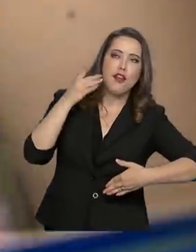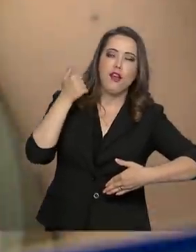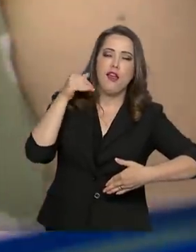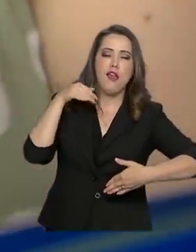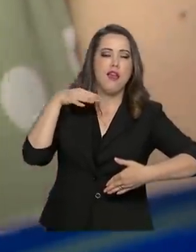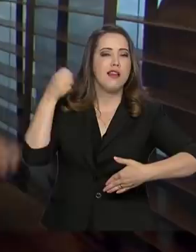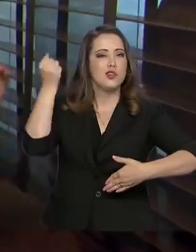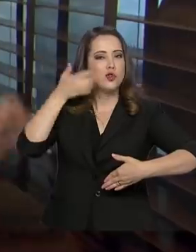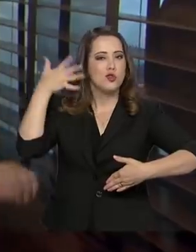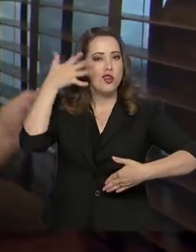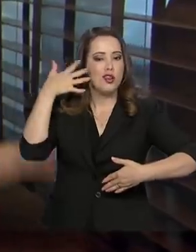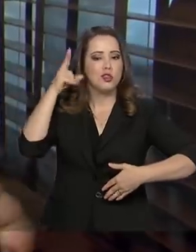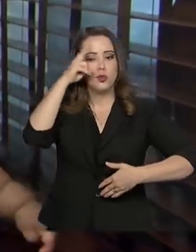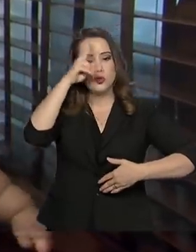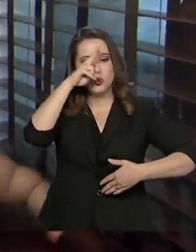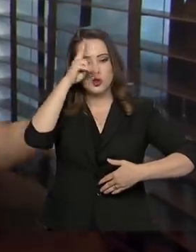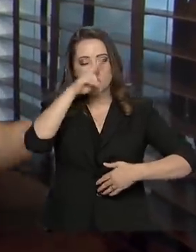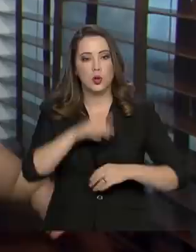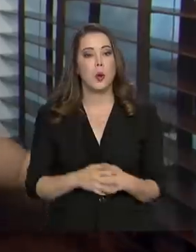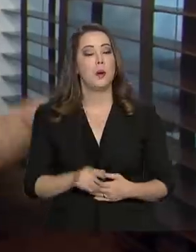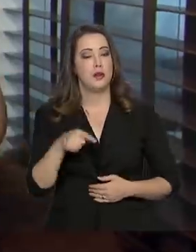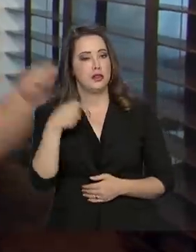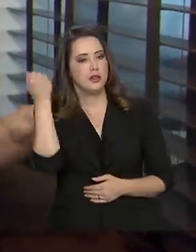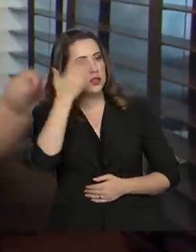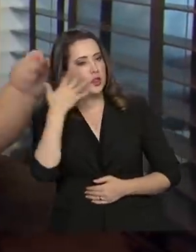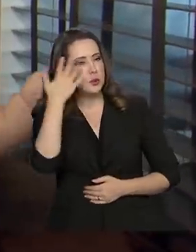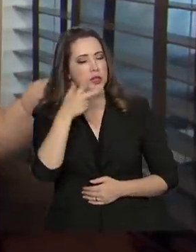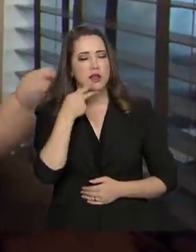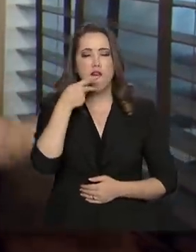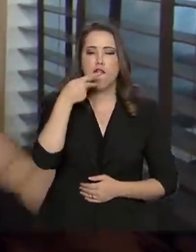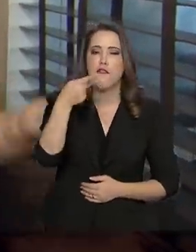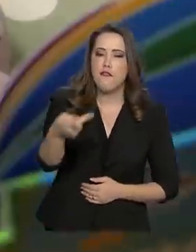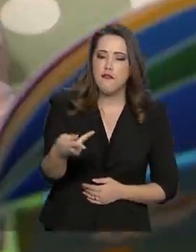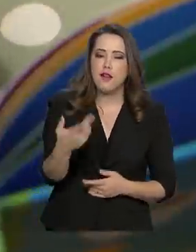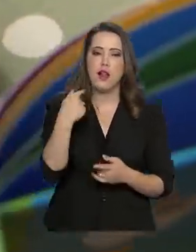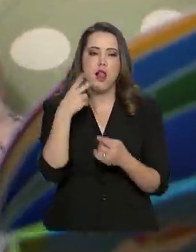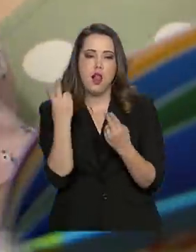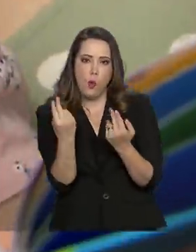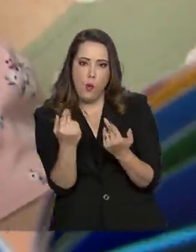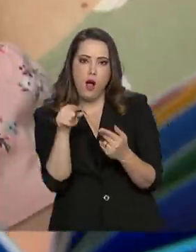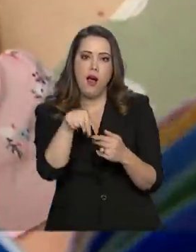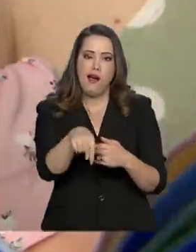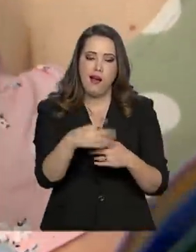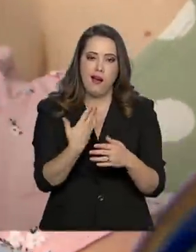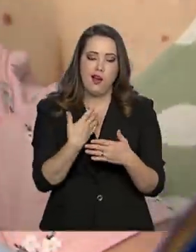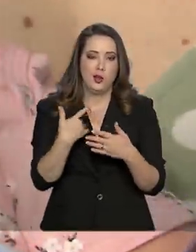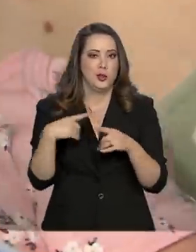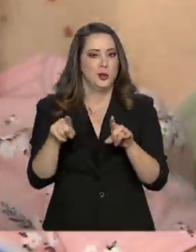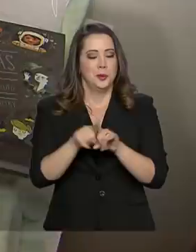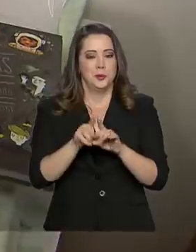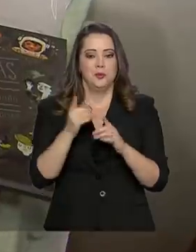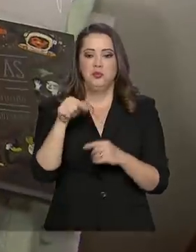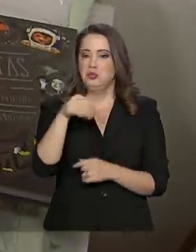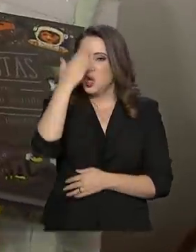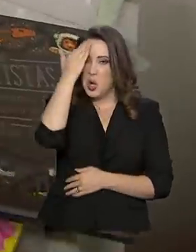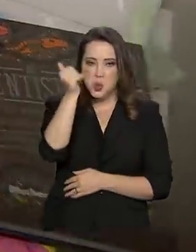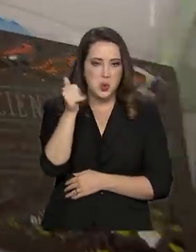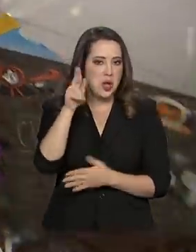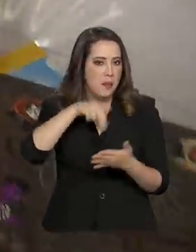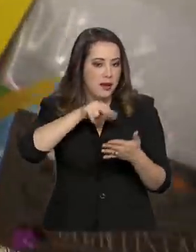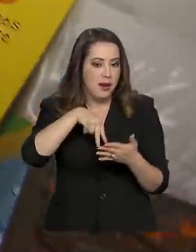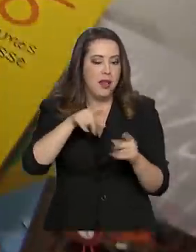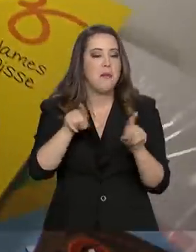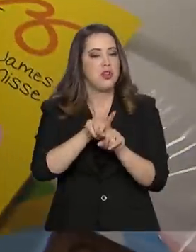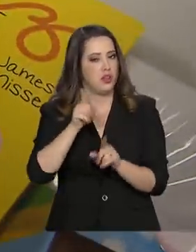personagens pelos mares num a pequena nem sabe ler mas já tem uma